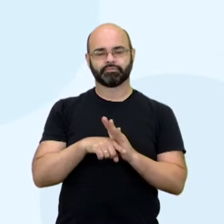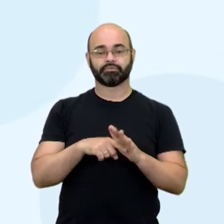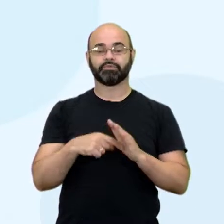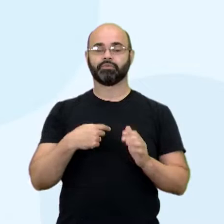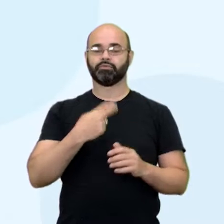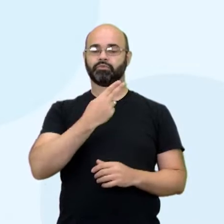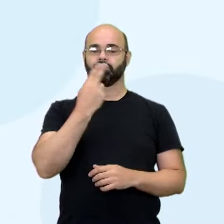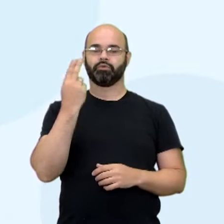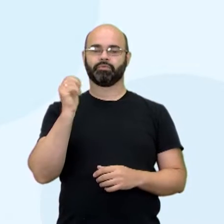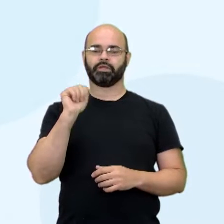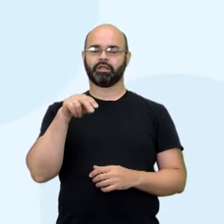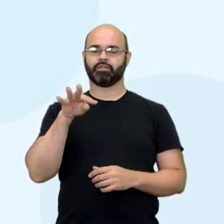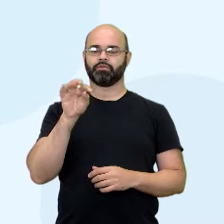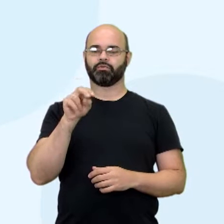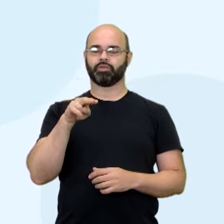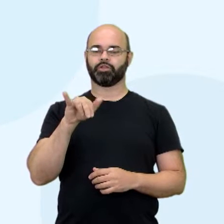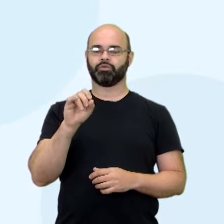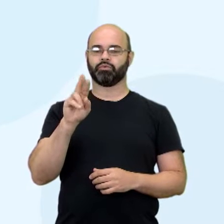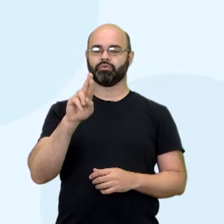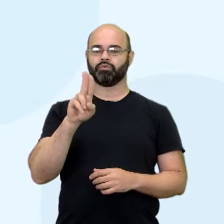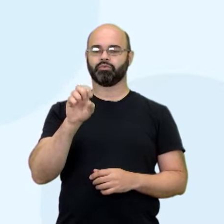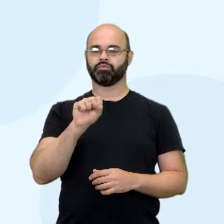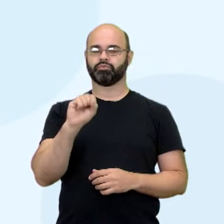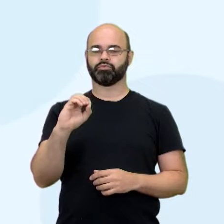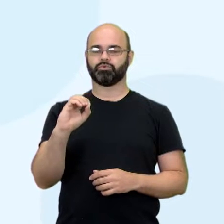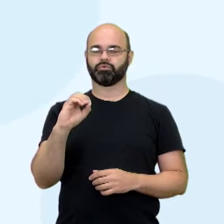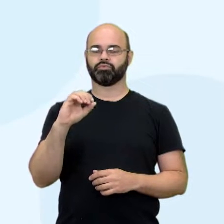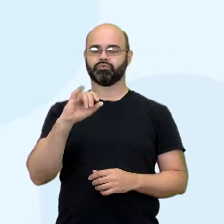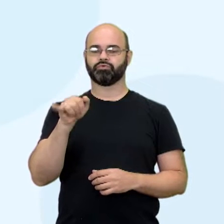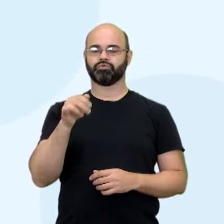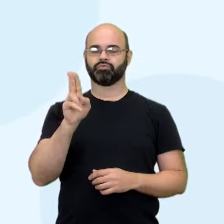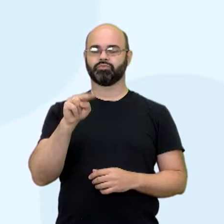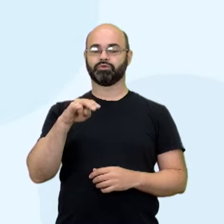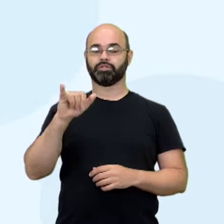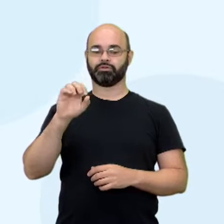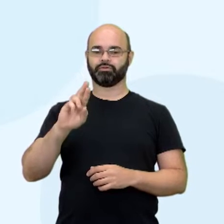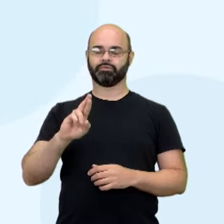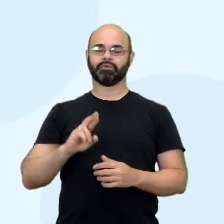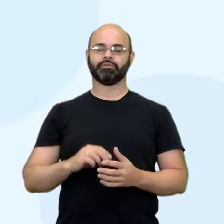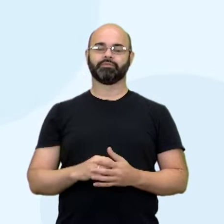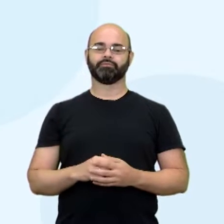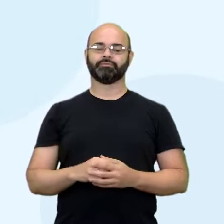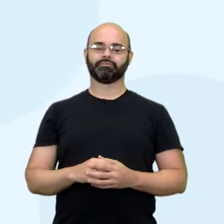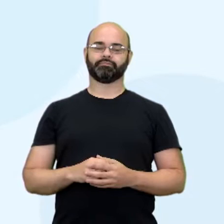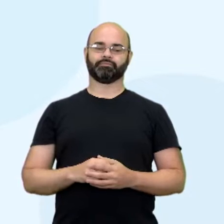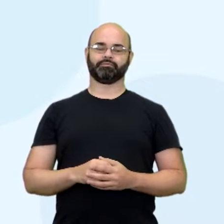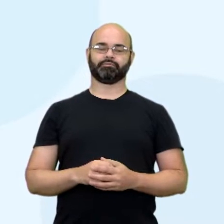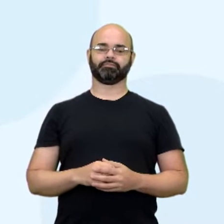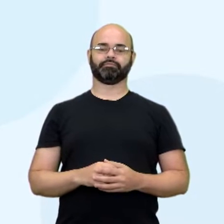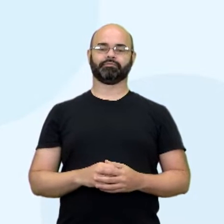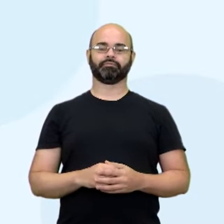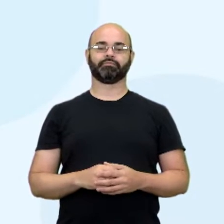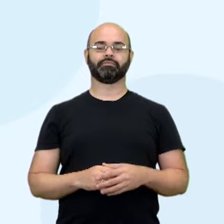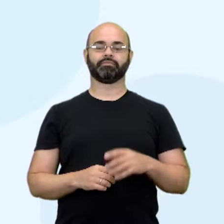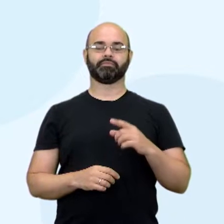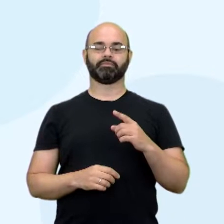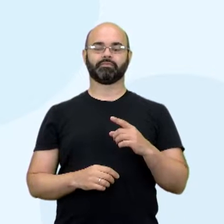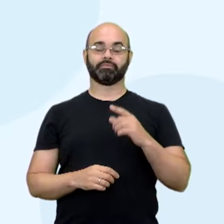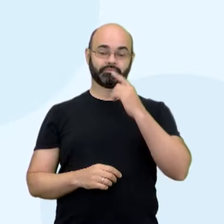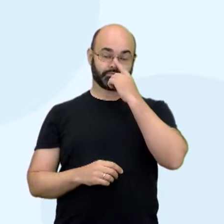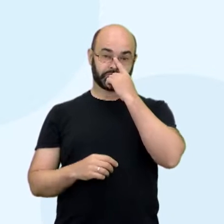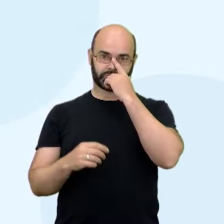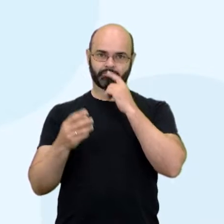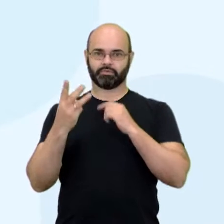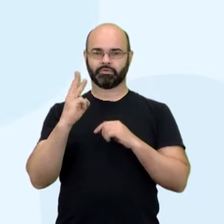esse componente é o componente 3 e faz parte aí do aprofundamento hashtag quem divide